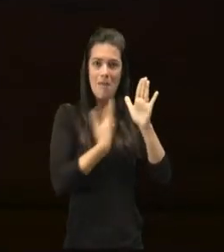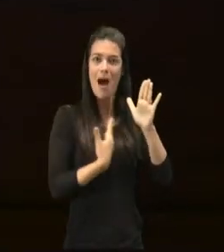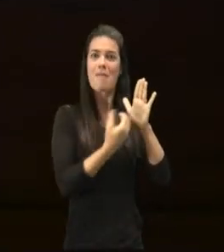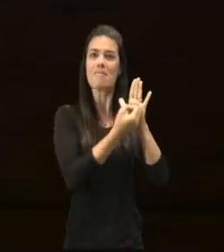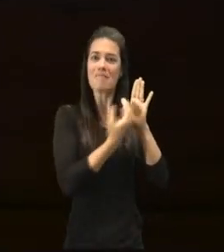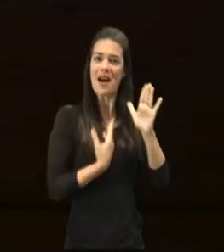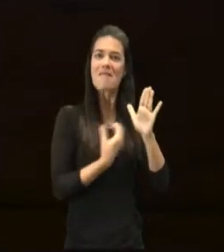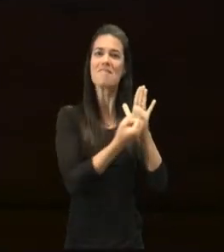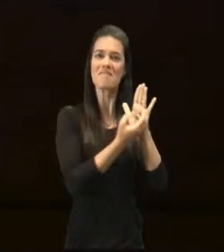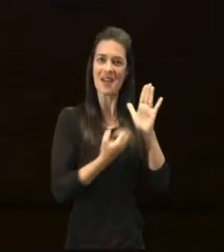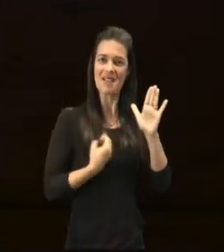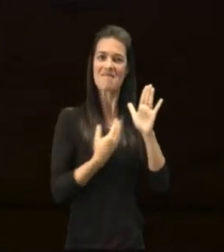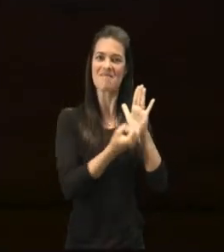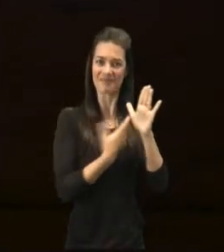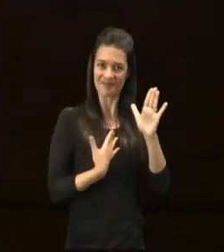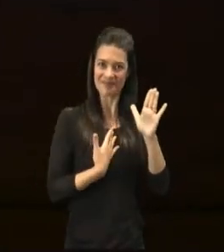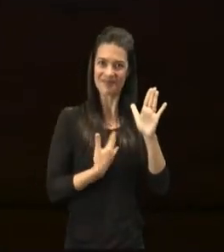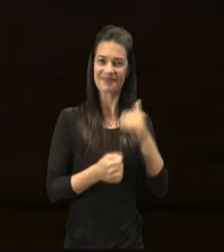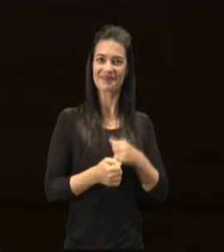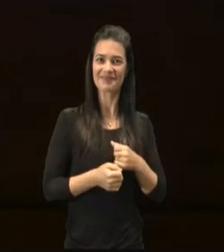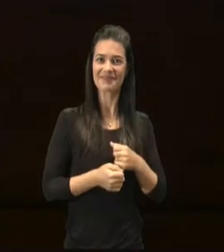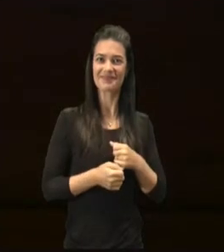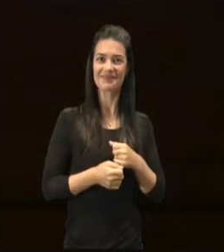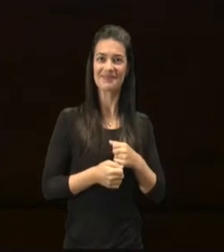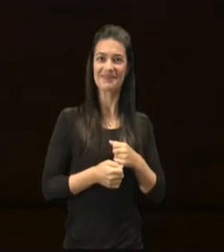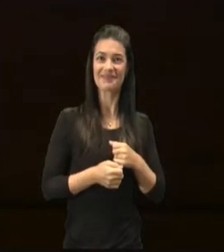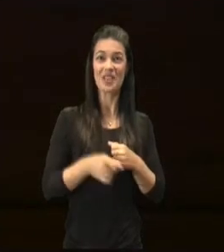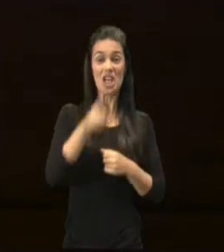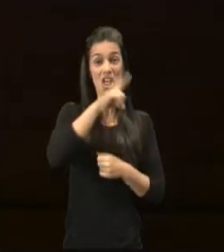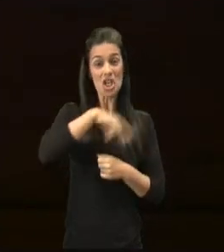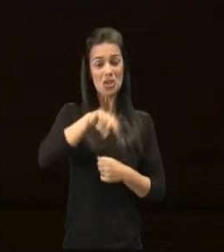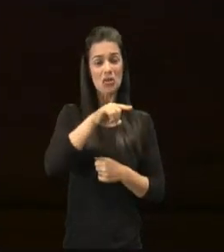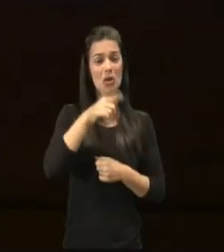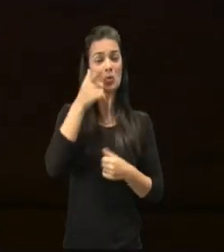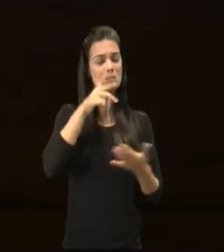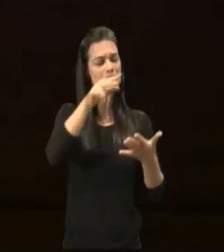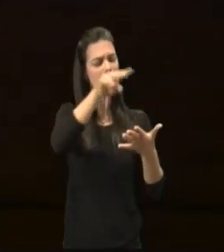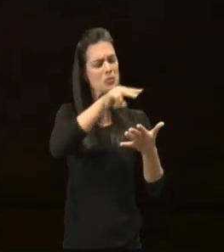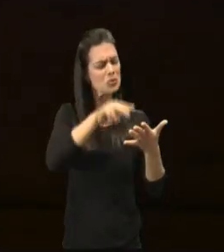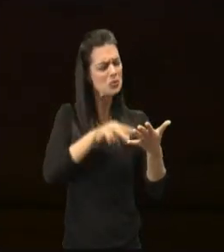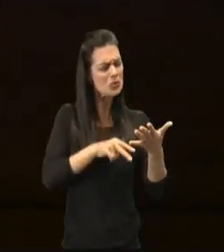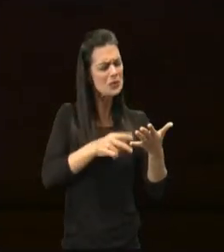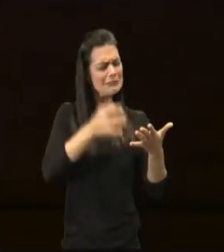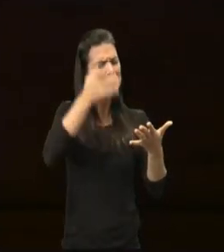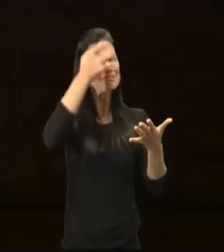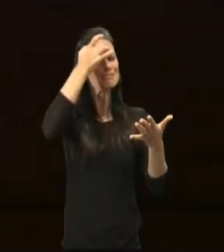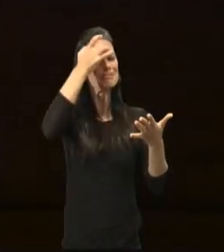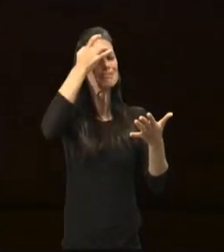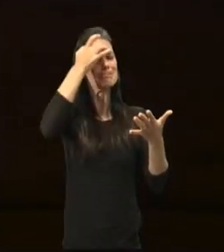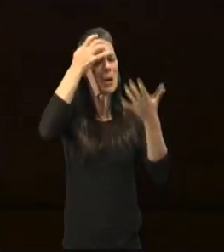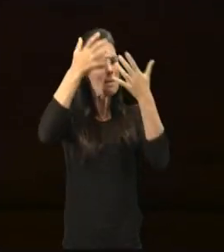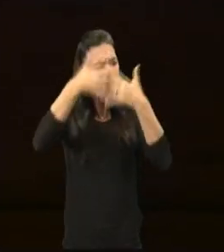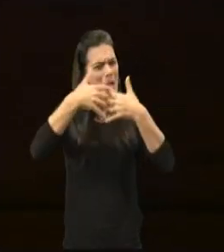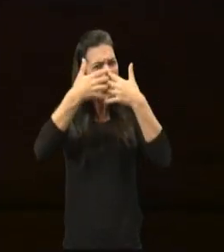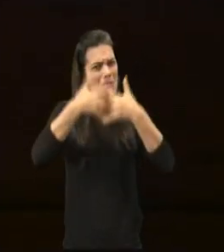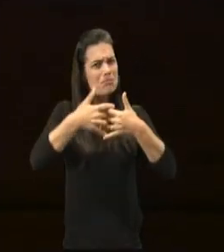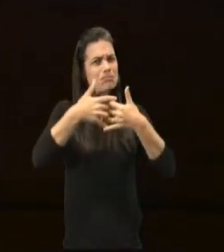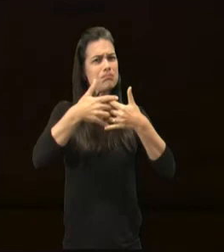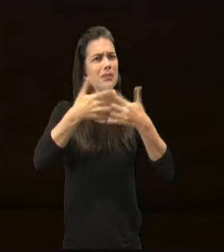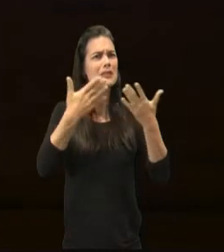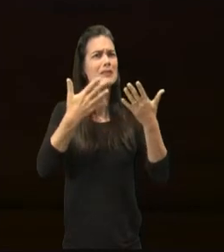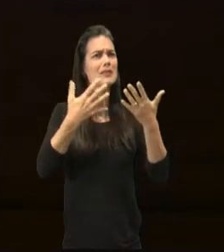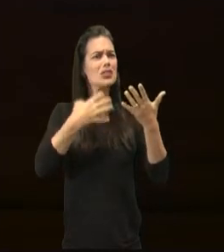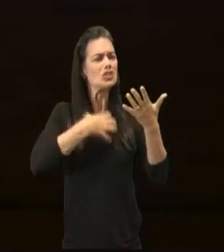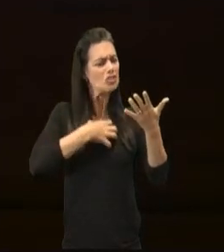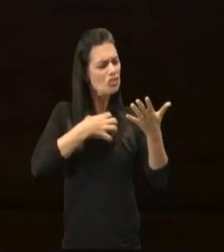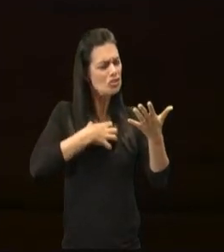nós temos a ciência, nós temos a condução pedagógica, psicológica, nós temos os vários meios para